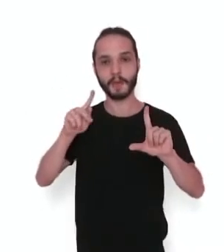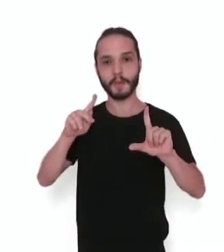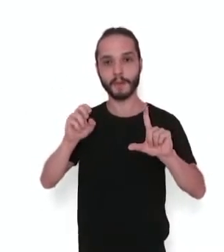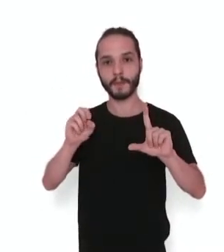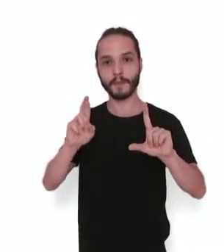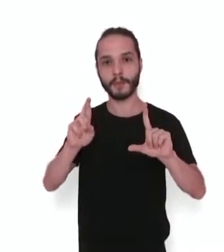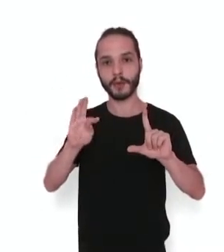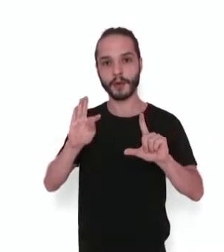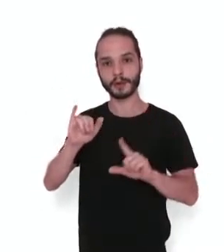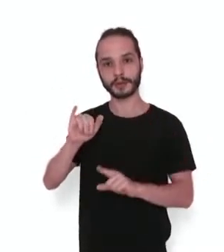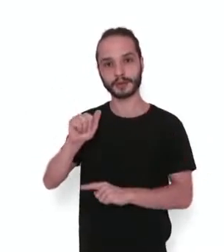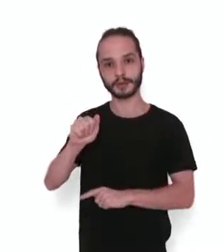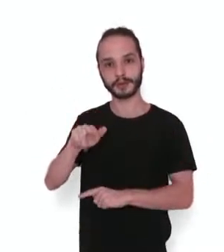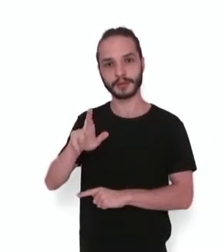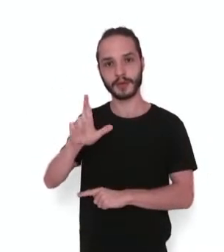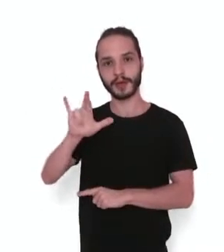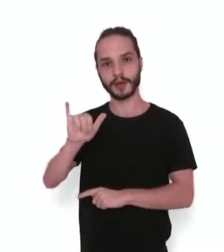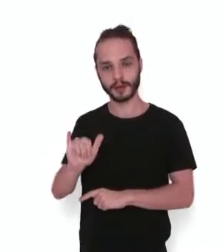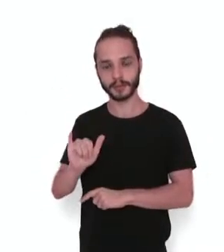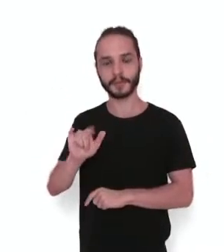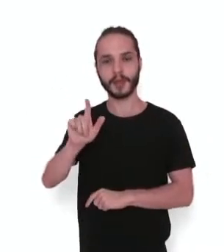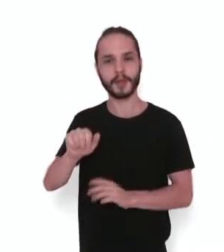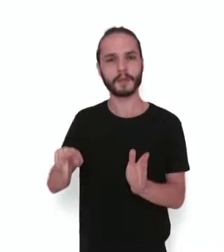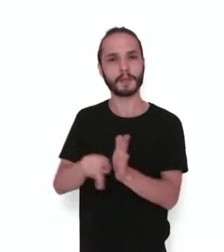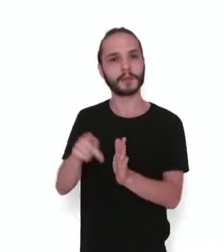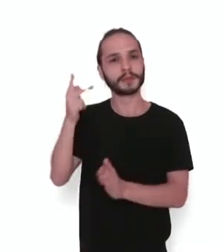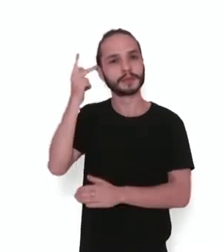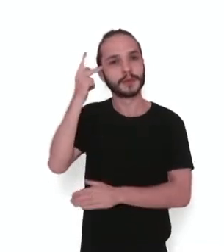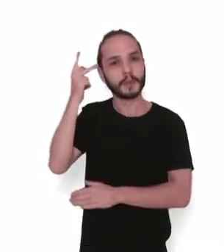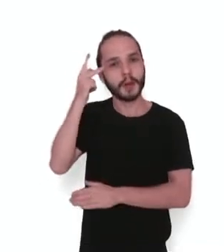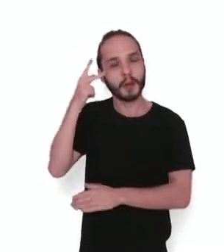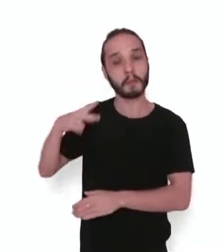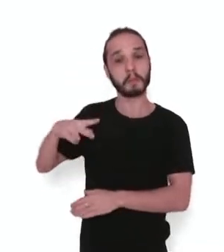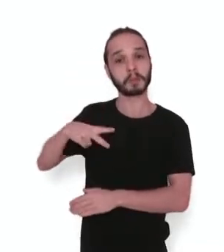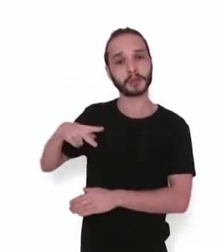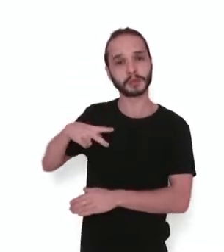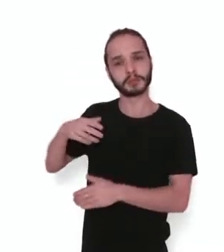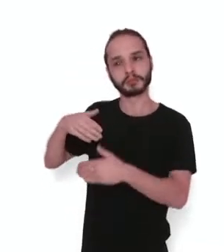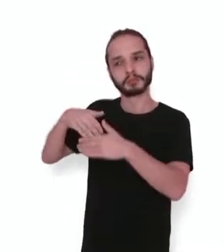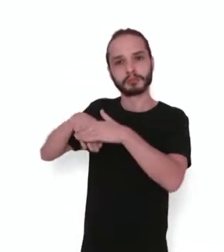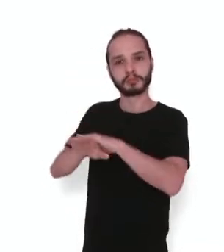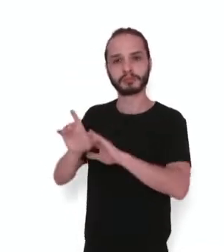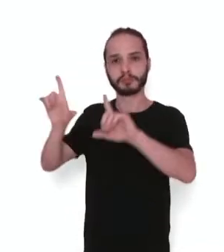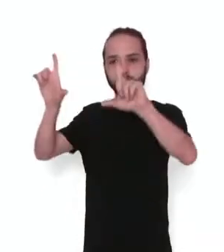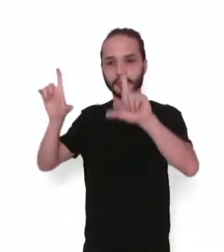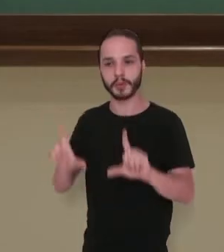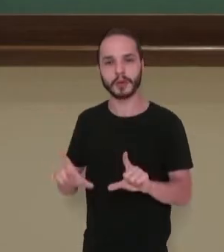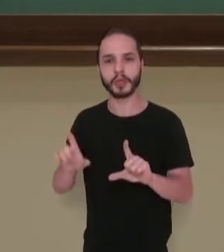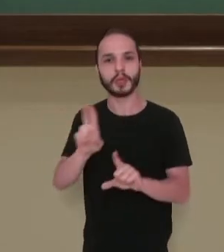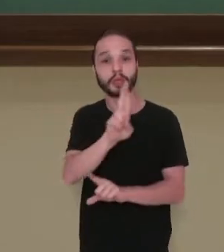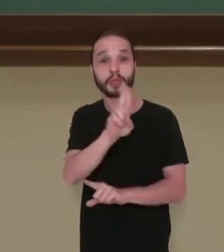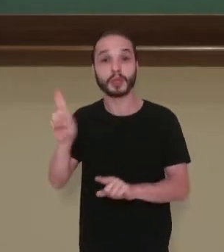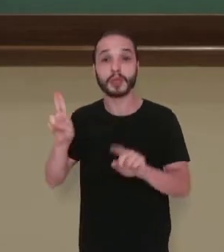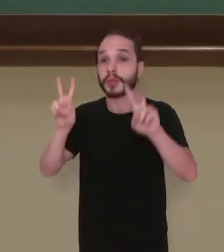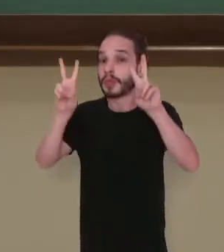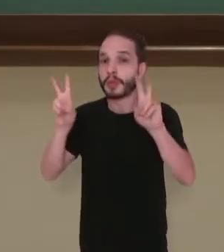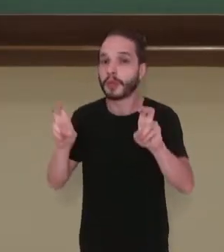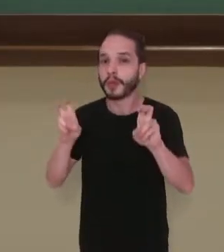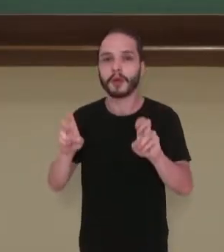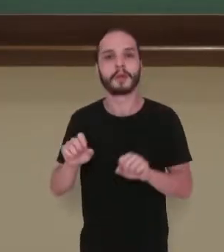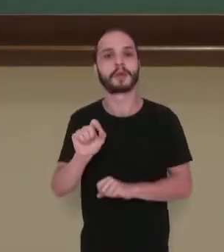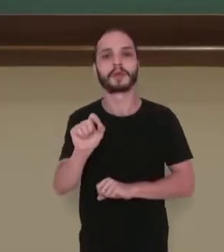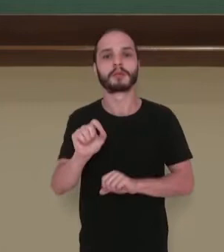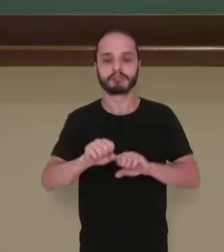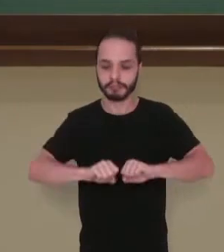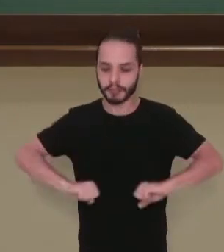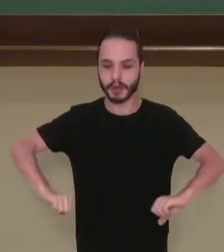por 47, de uma coleção paulista particular, intitulado Roda Infantil. Dá um close nessa